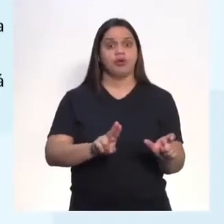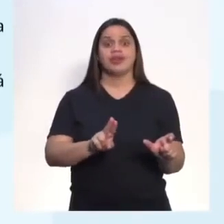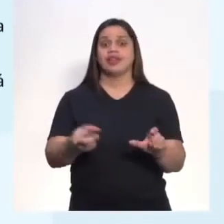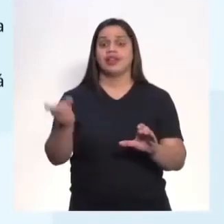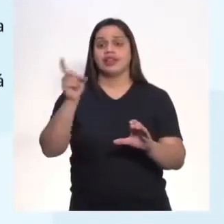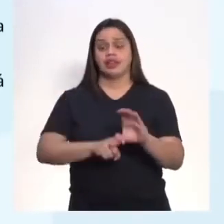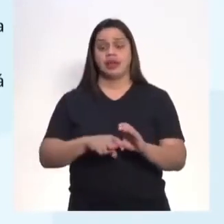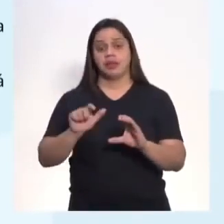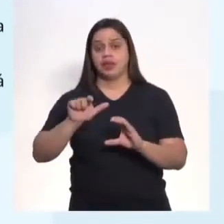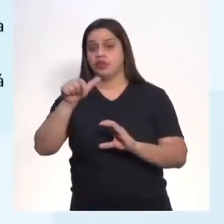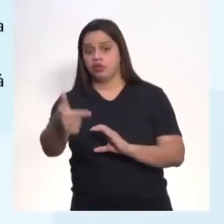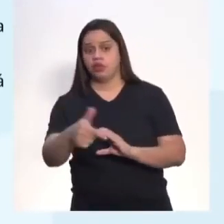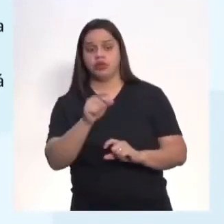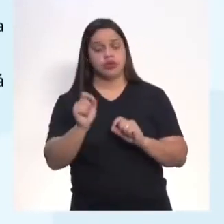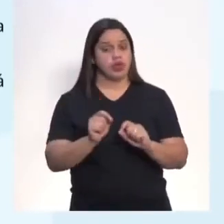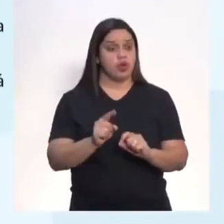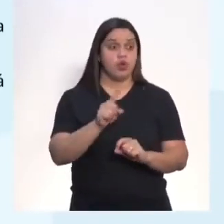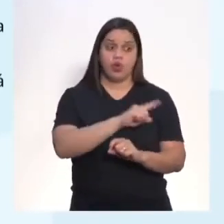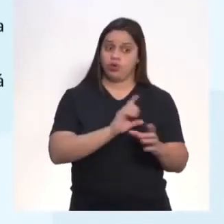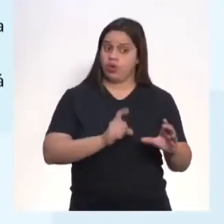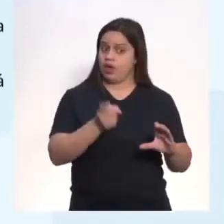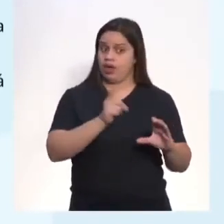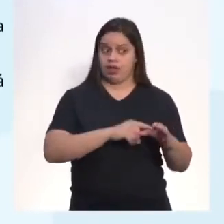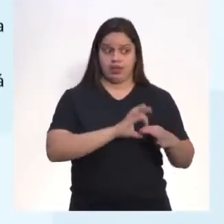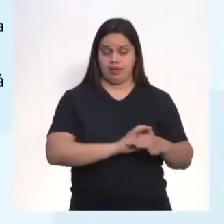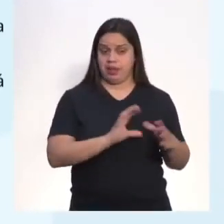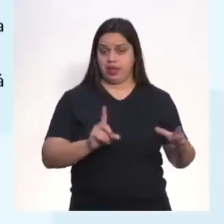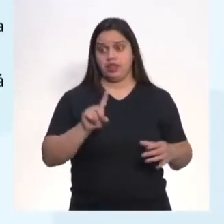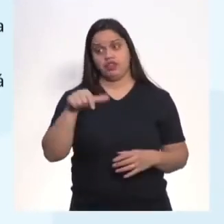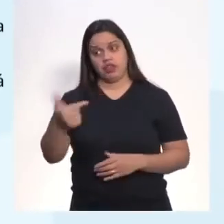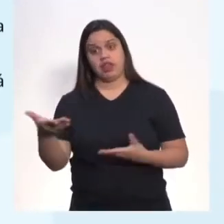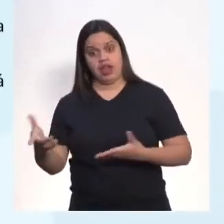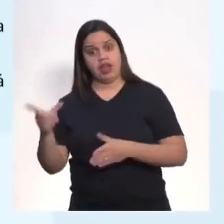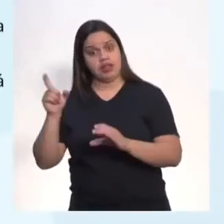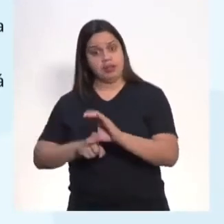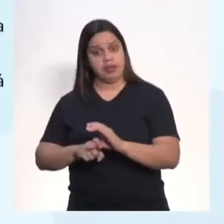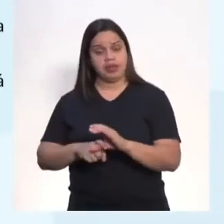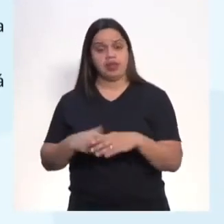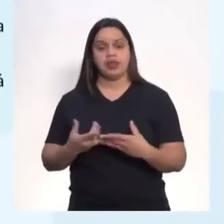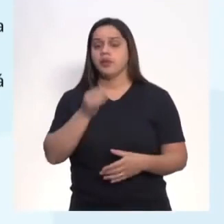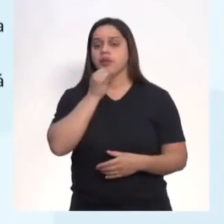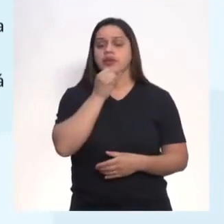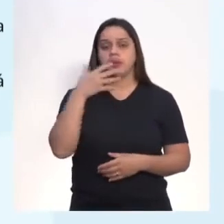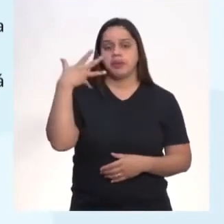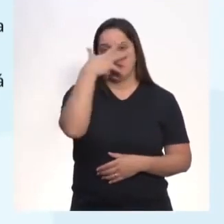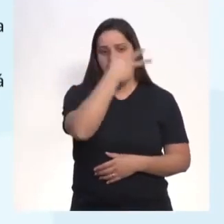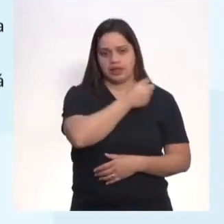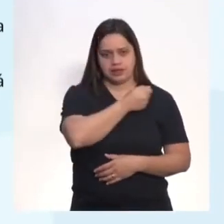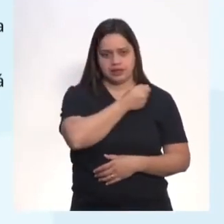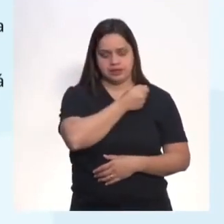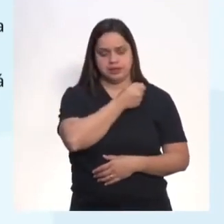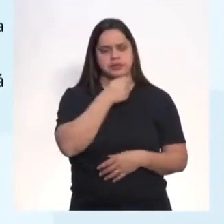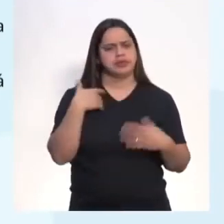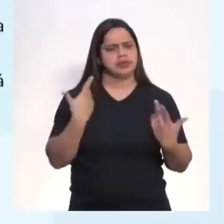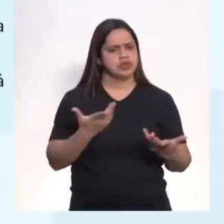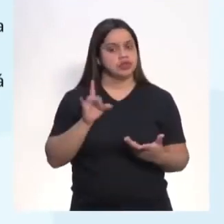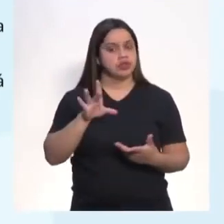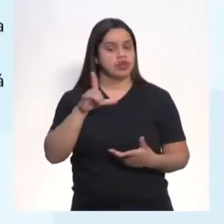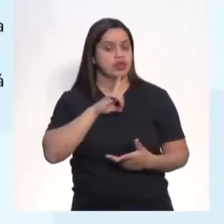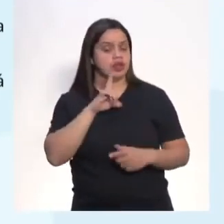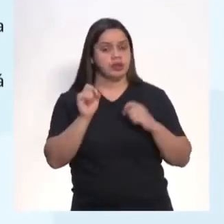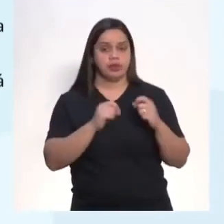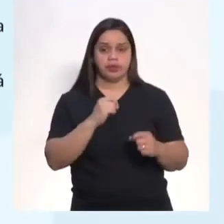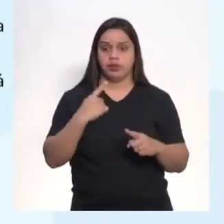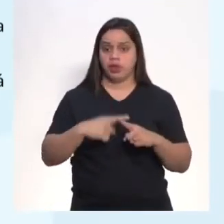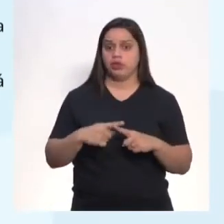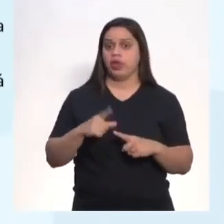outros seres. Então, o outro é independente de outros seres e aqui é dependente. Então, por exemplo, beleza. Beleza só existe porque eu tenho